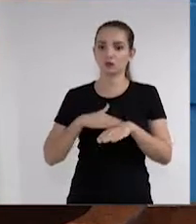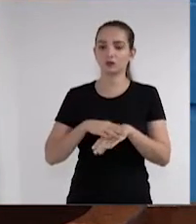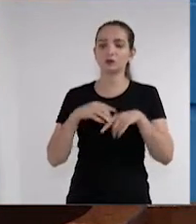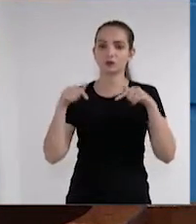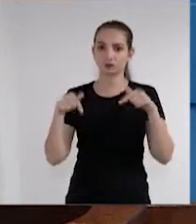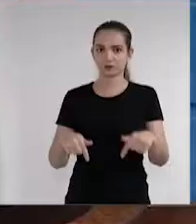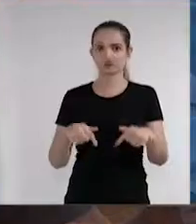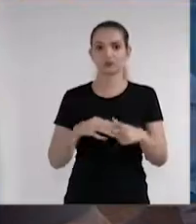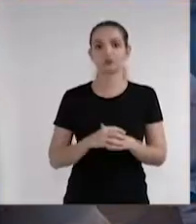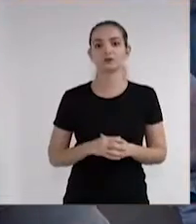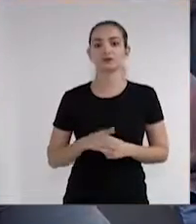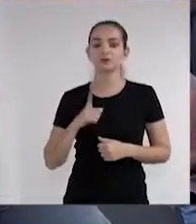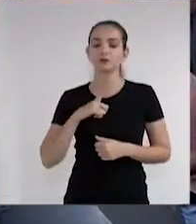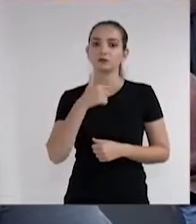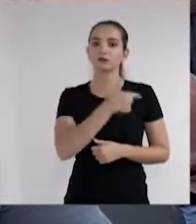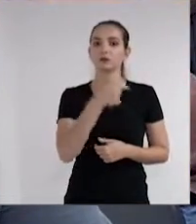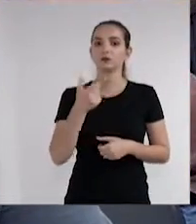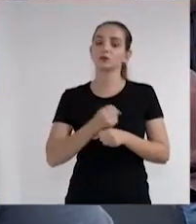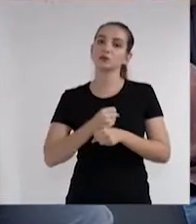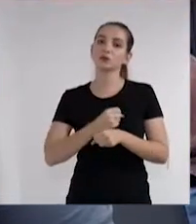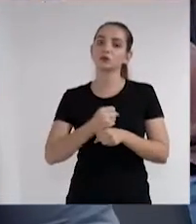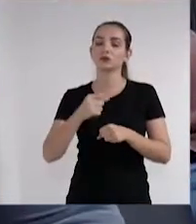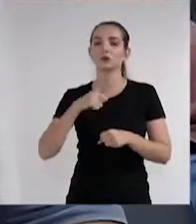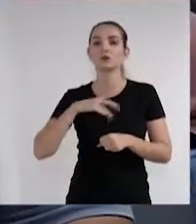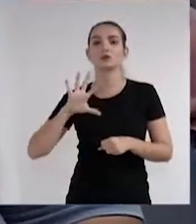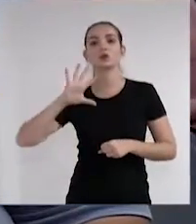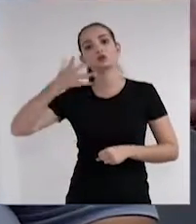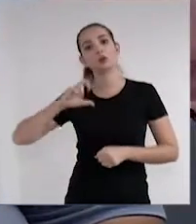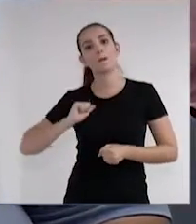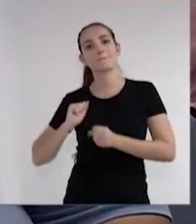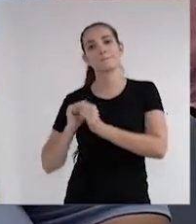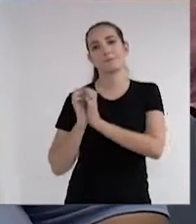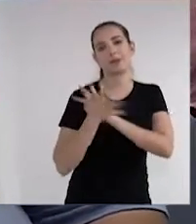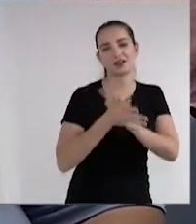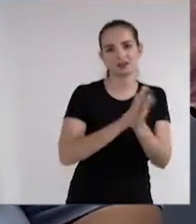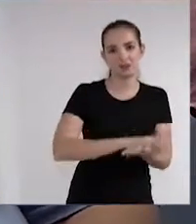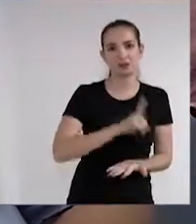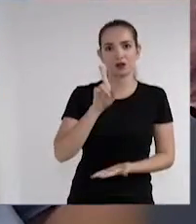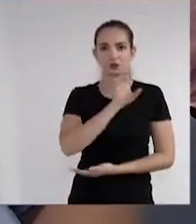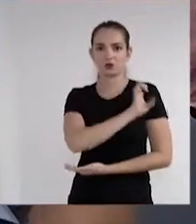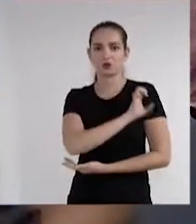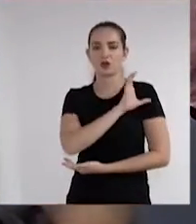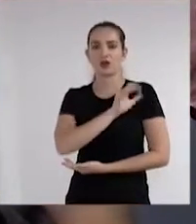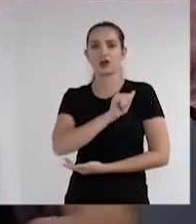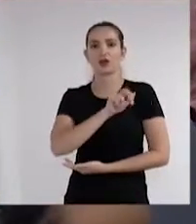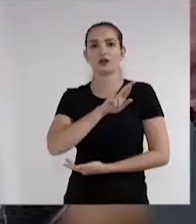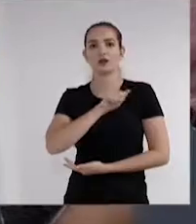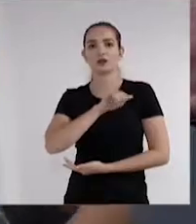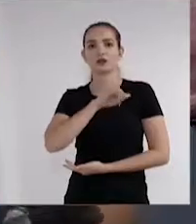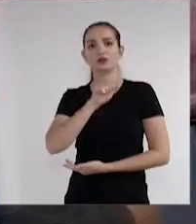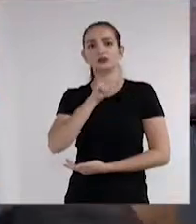exatamente dos 22 anos do massacre do Eldorado de Carajás.